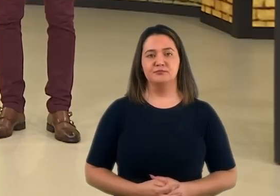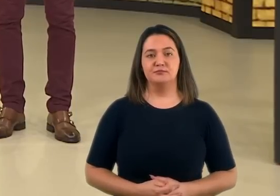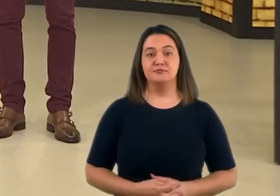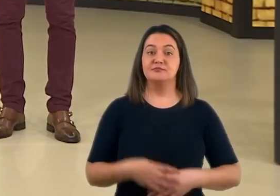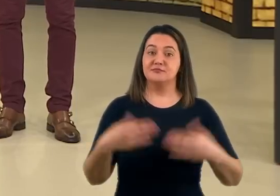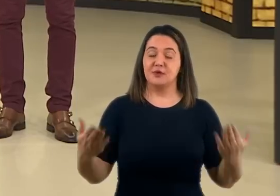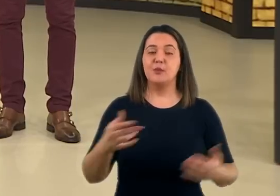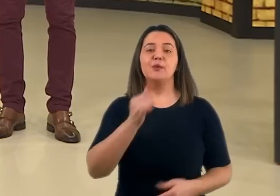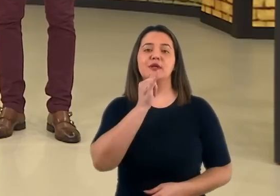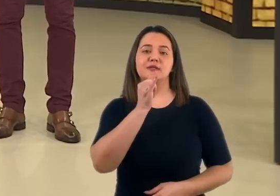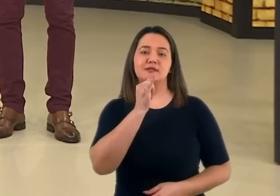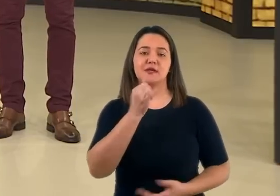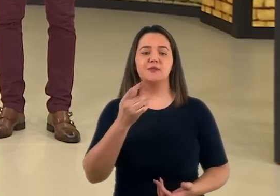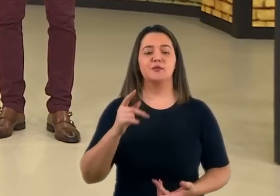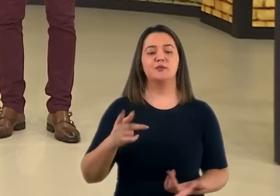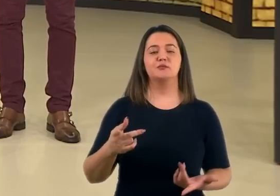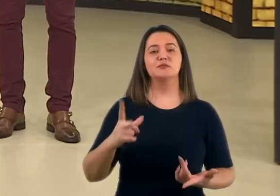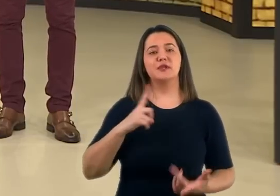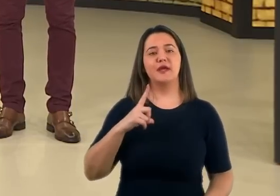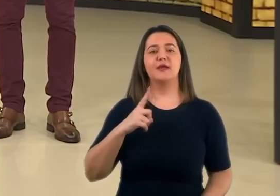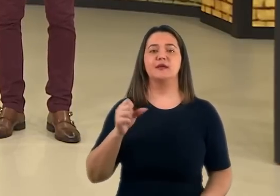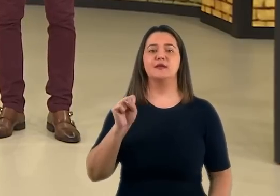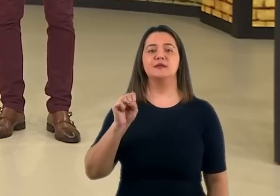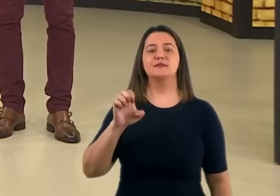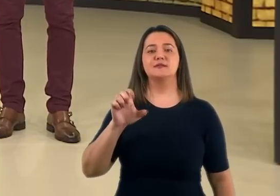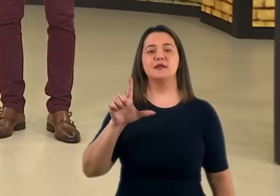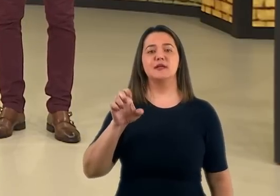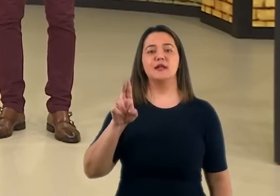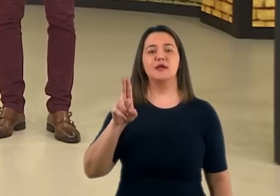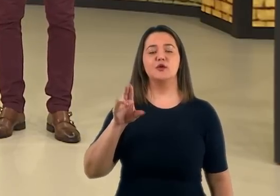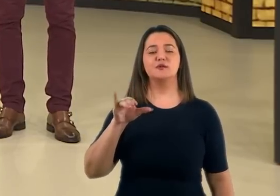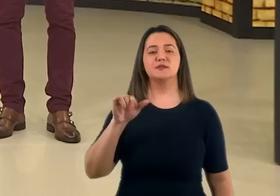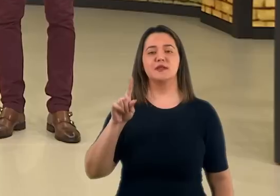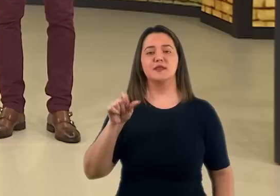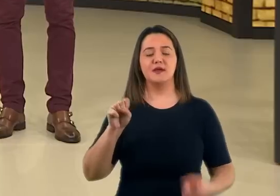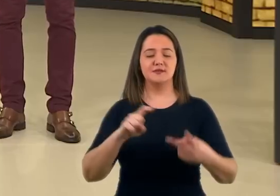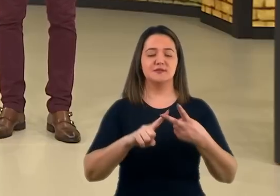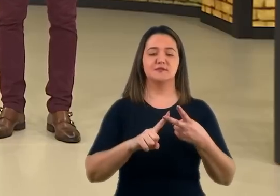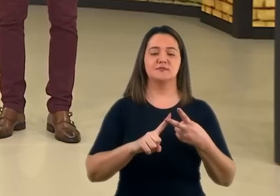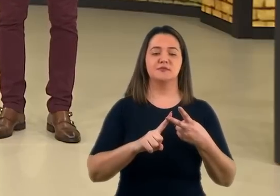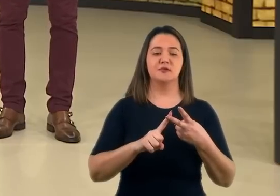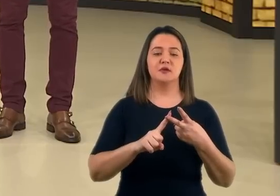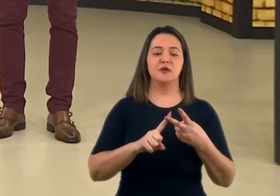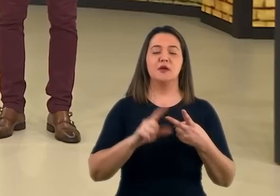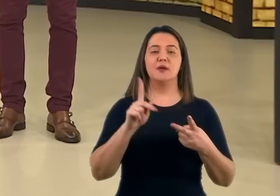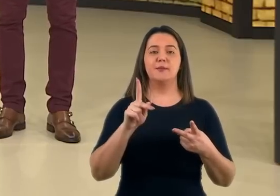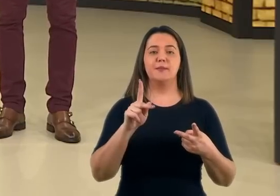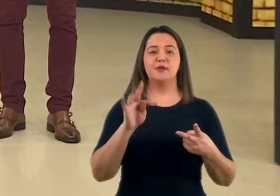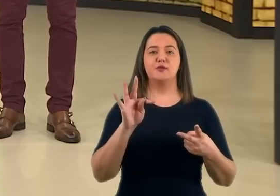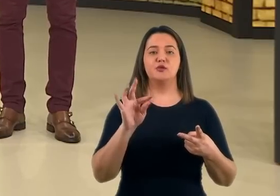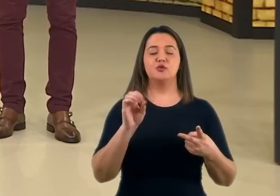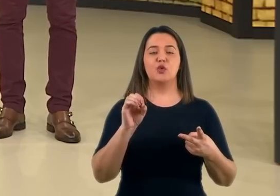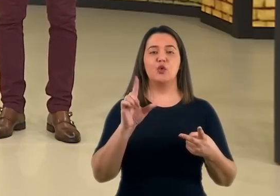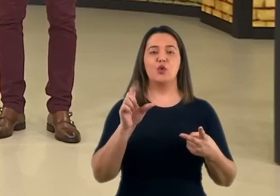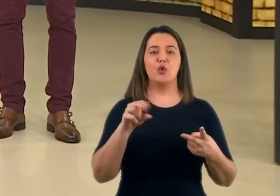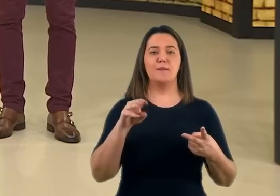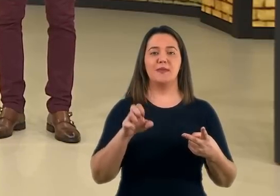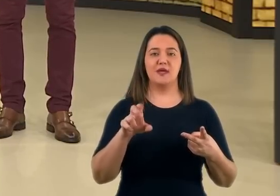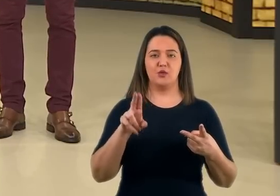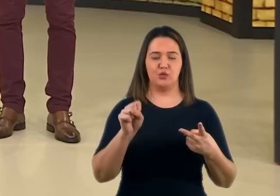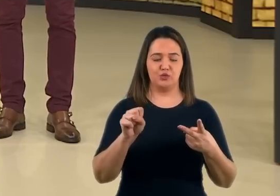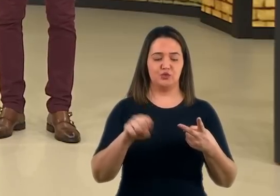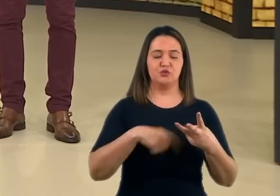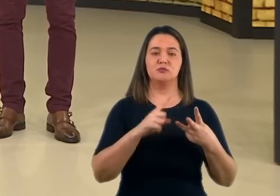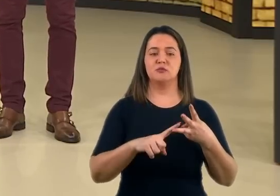Então você tem ali, por exemplo, os Ptolomeus, os Seleucidas, os Antigonidas, que eram também parte daquele grupo ali.